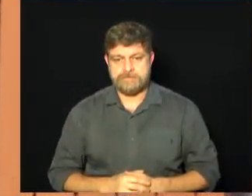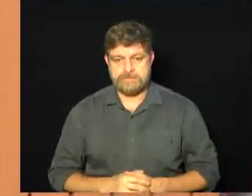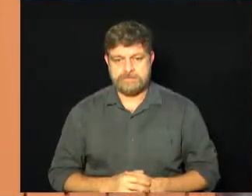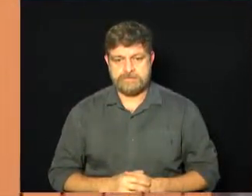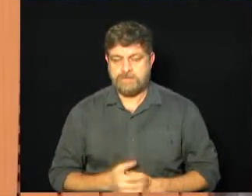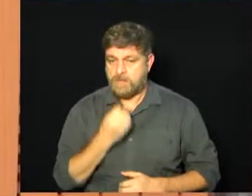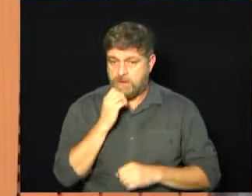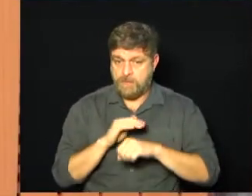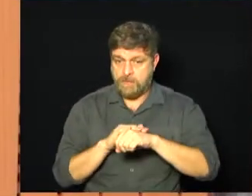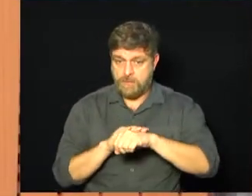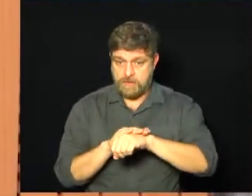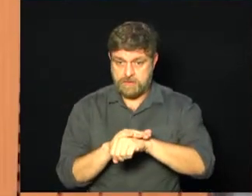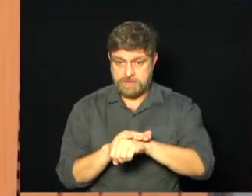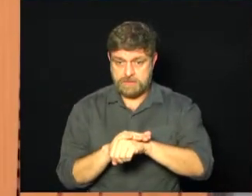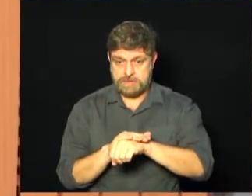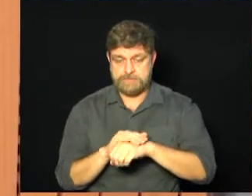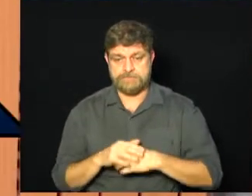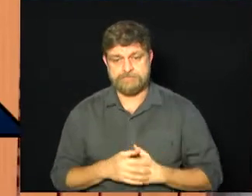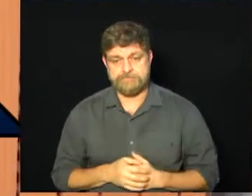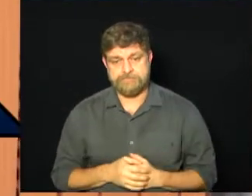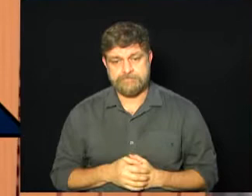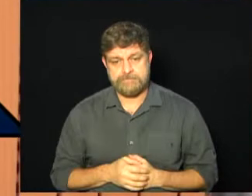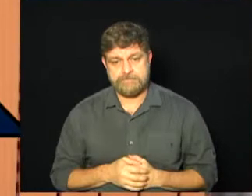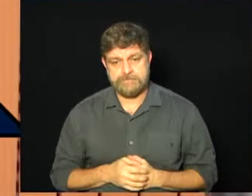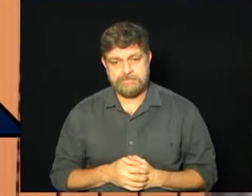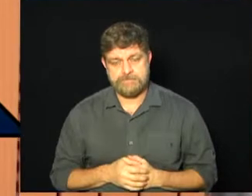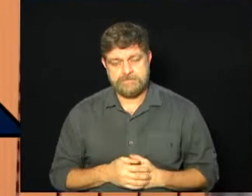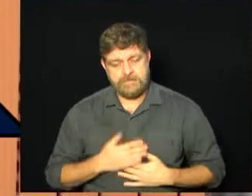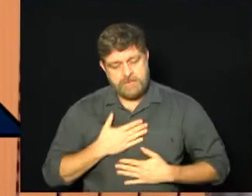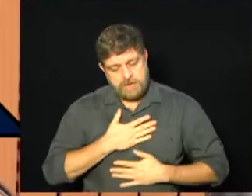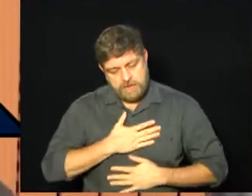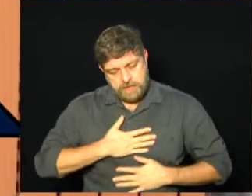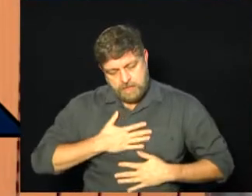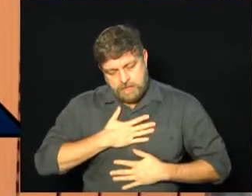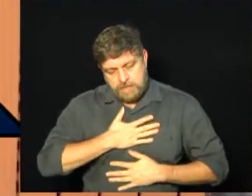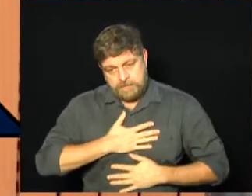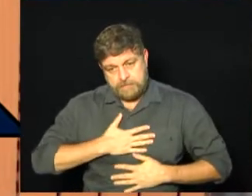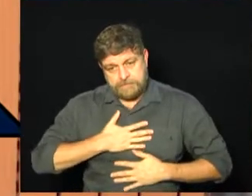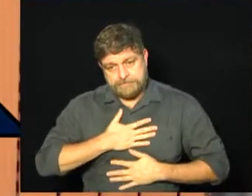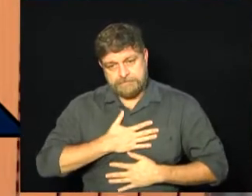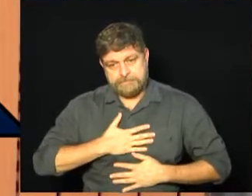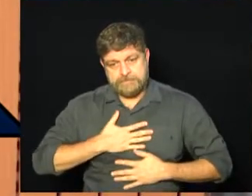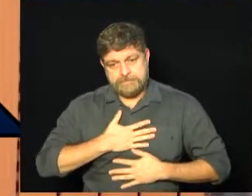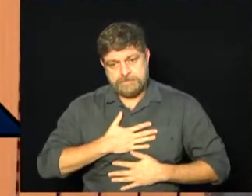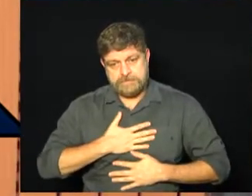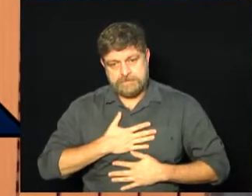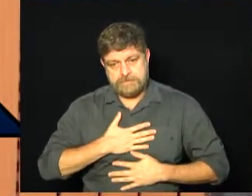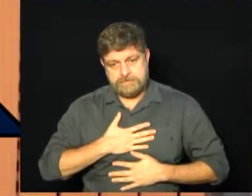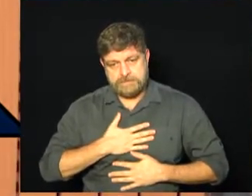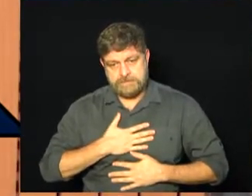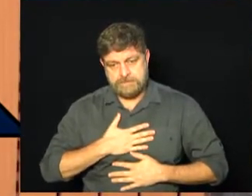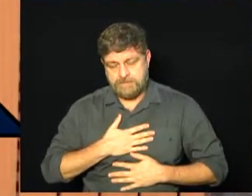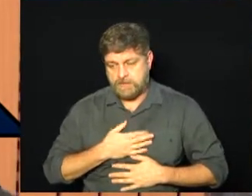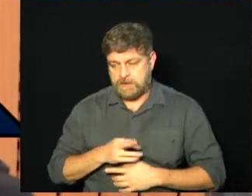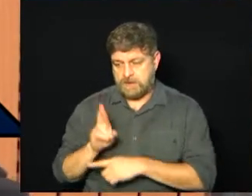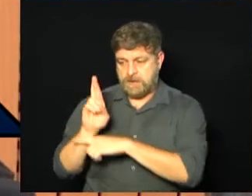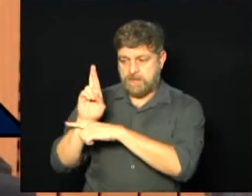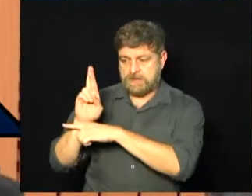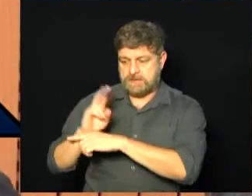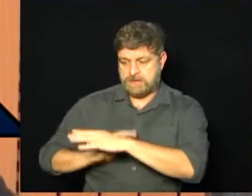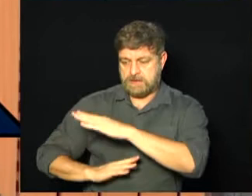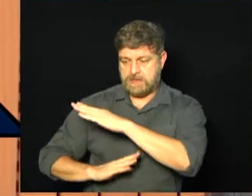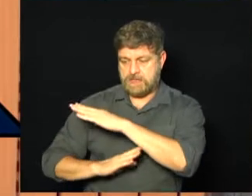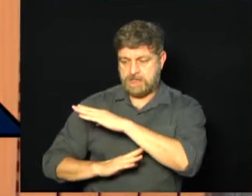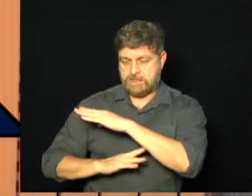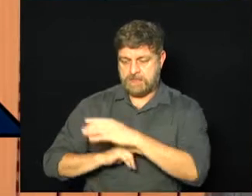Boa noite. É com muita alegria que a gente dá, em nome do presidente da Câmara, vereador